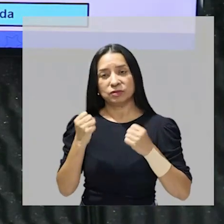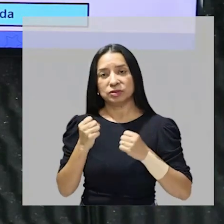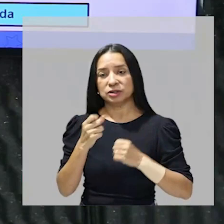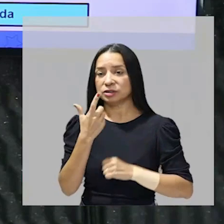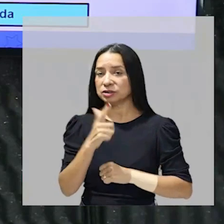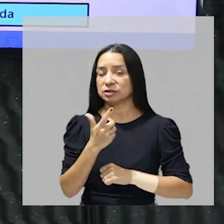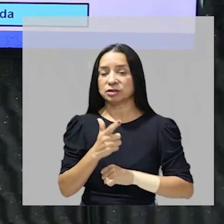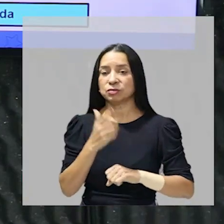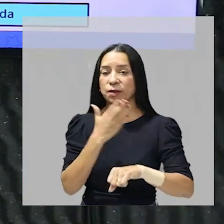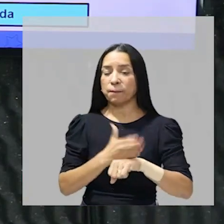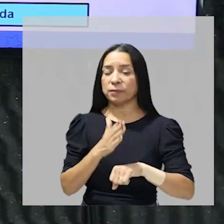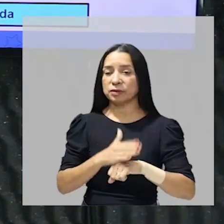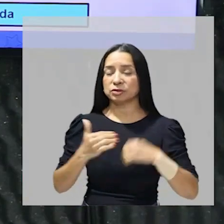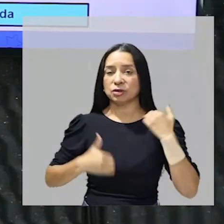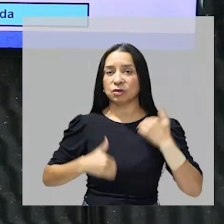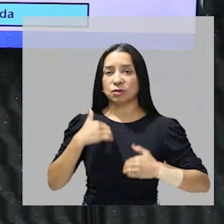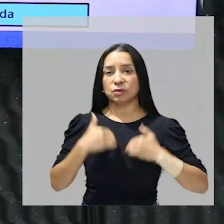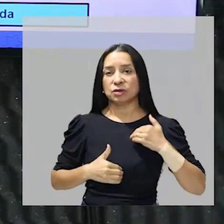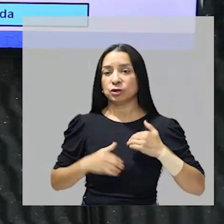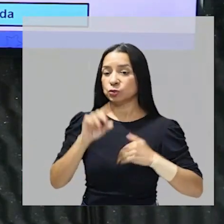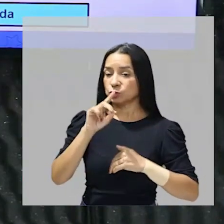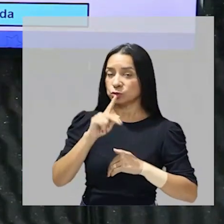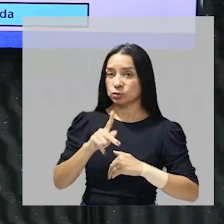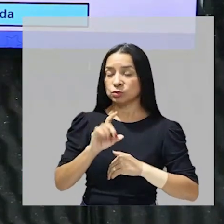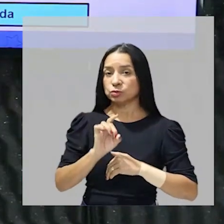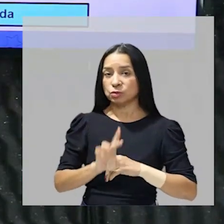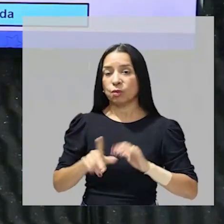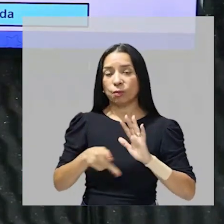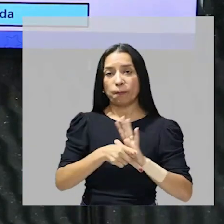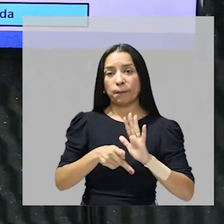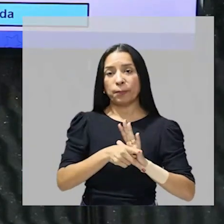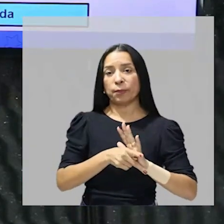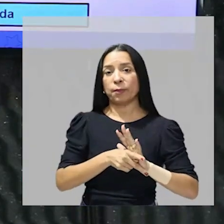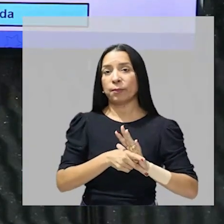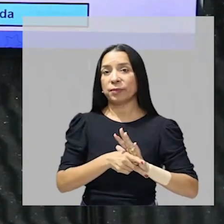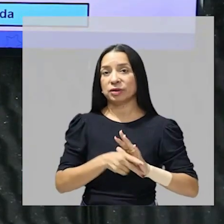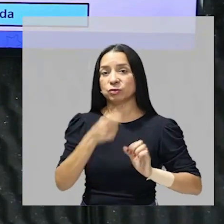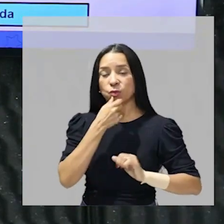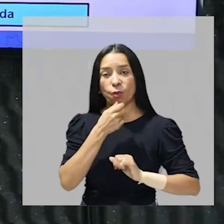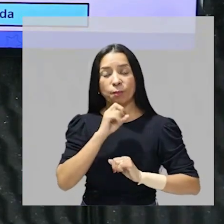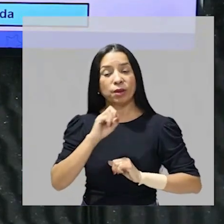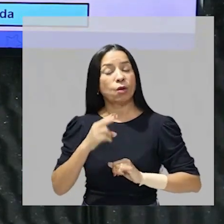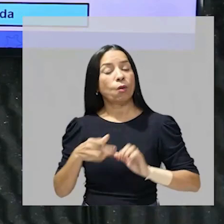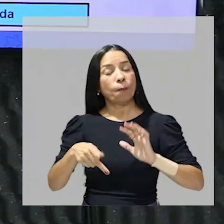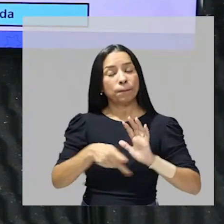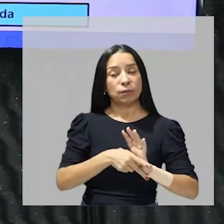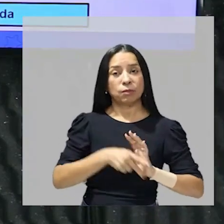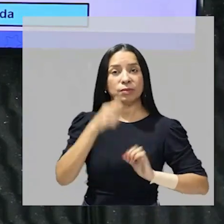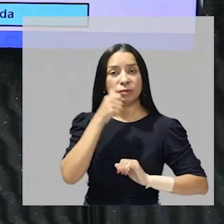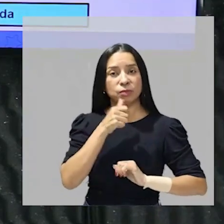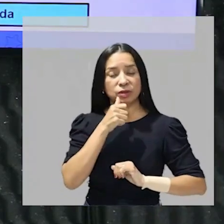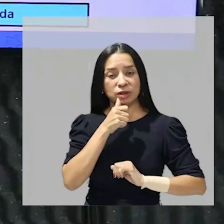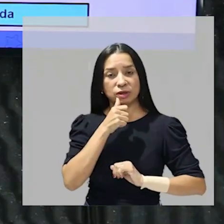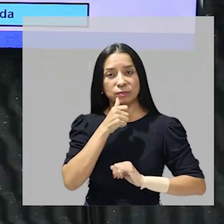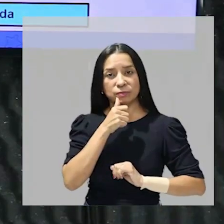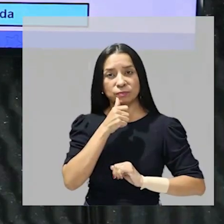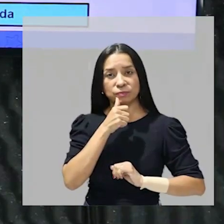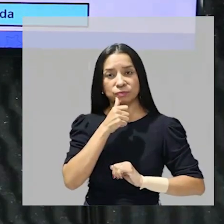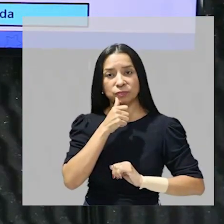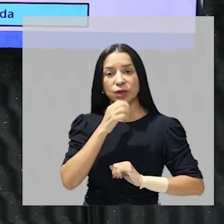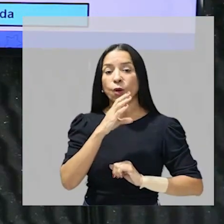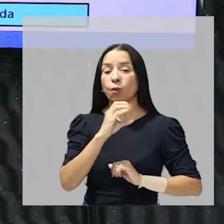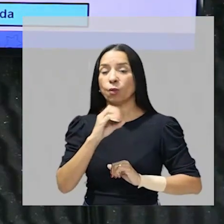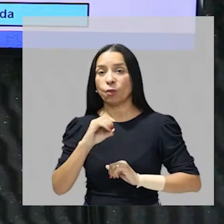sexo feminino ou prática corporal exclusiva do sexo masculino. A ginástica rítmica o Comitê